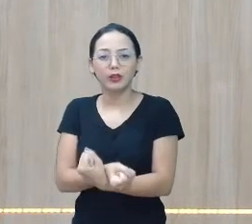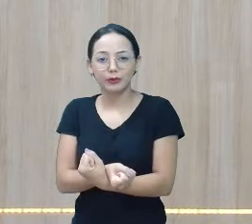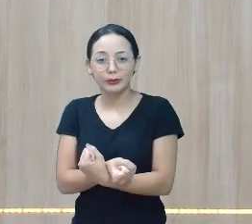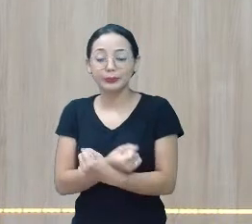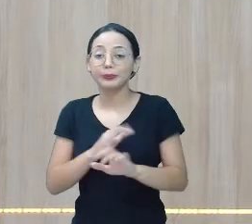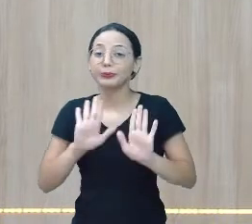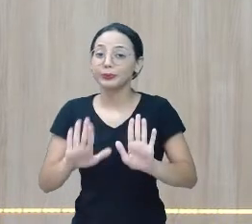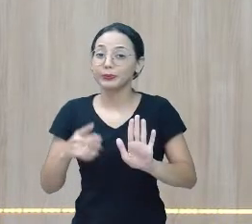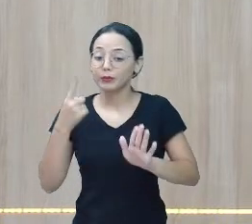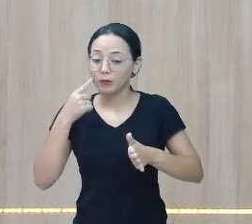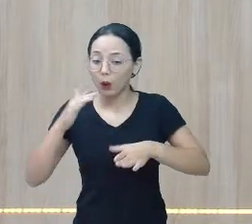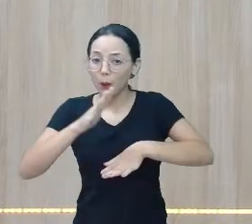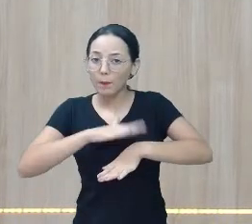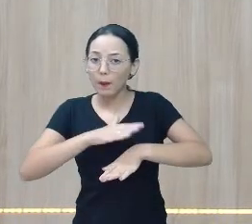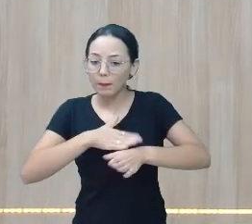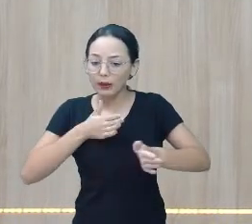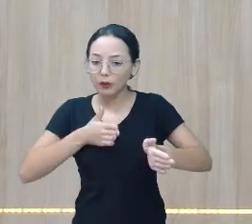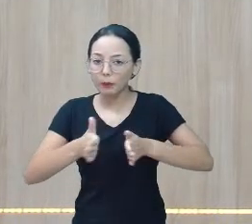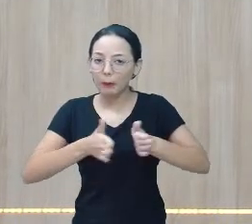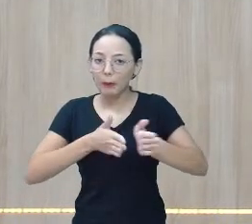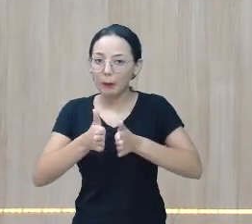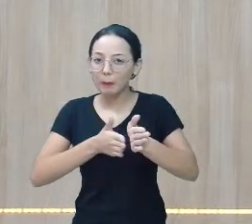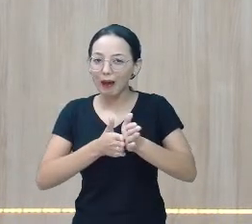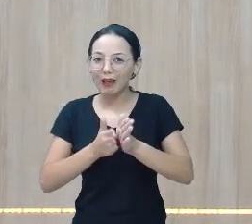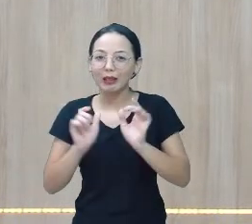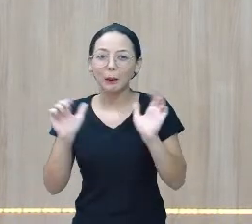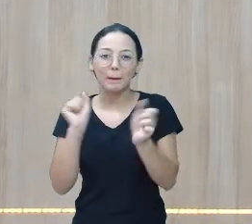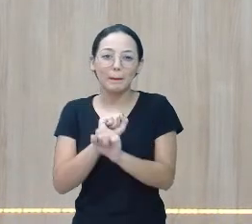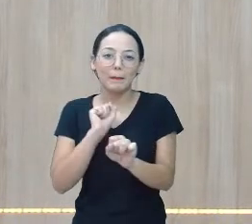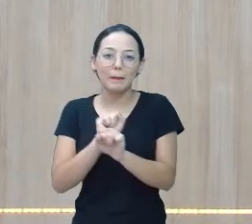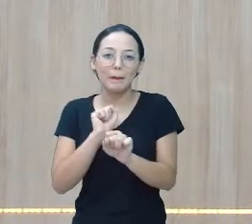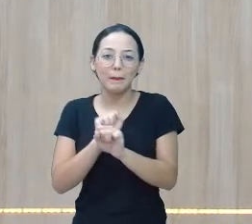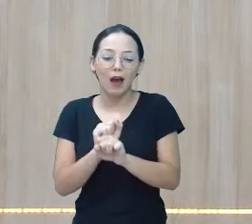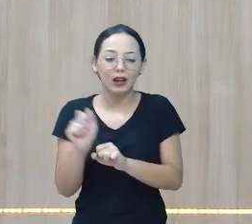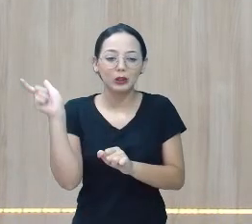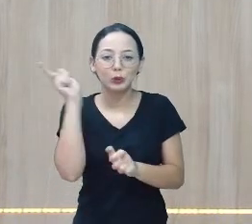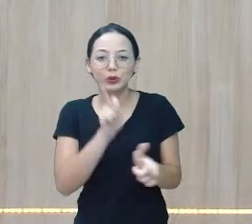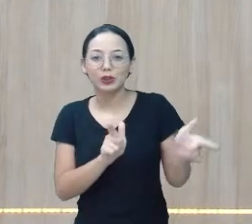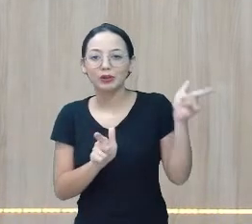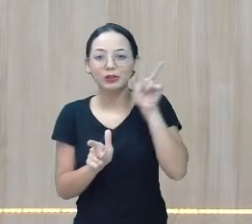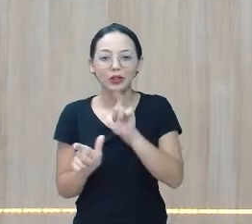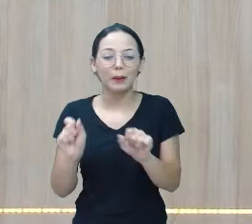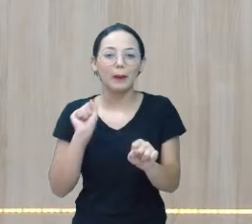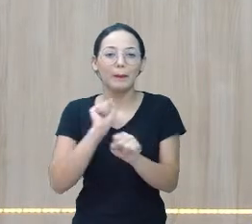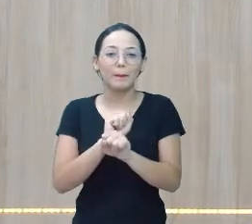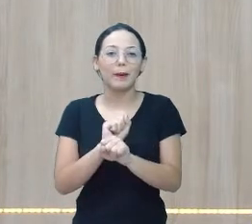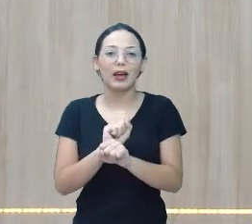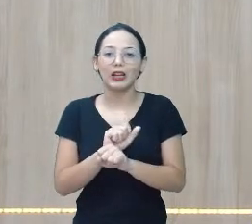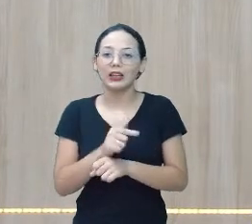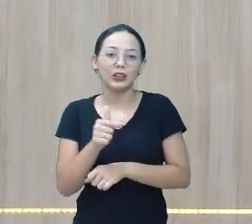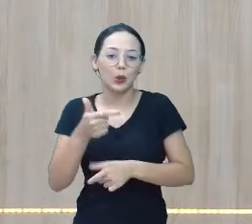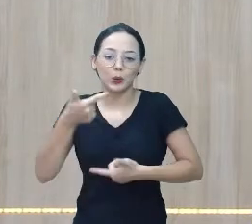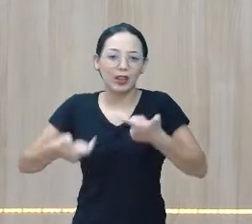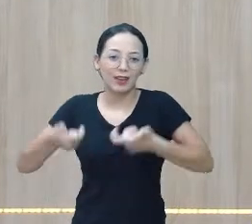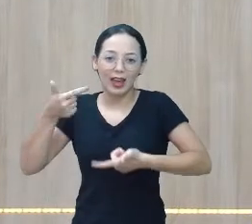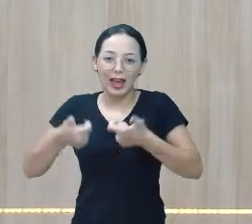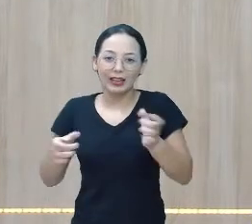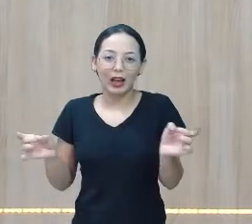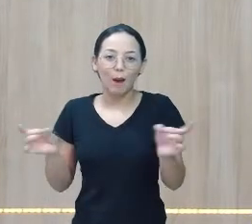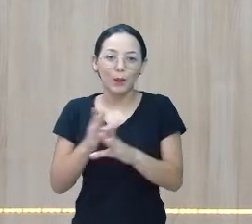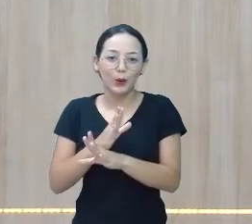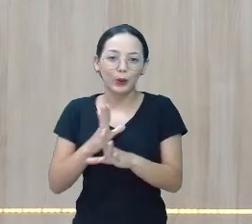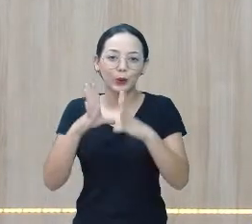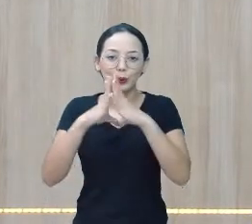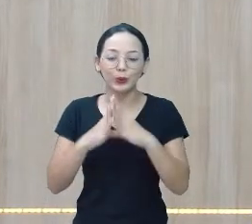No momento que Roma deixa de empreender as suas conquistas, não tendo mais guerras, ela não